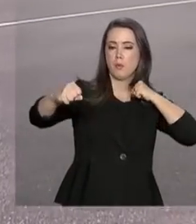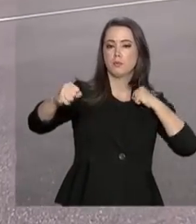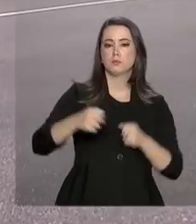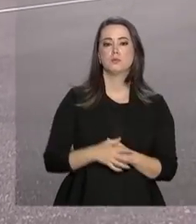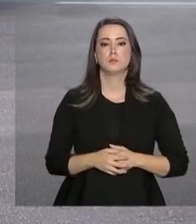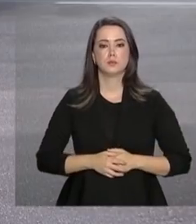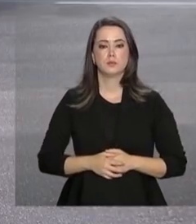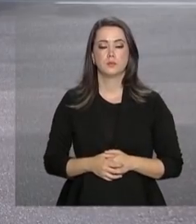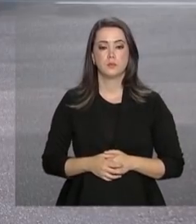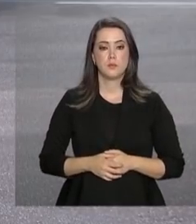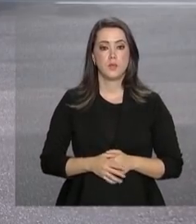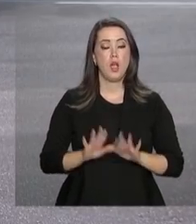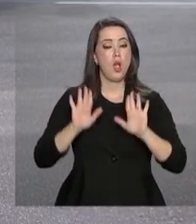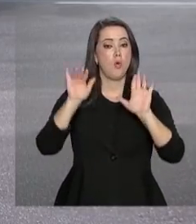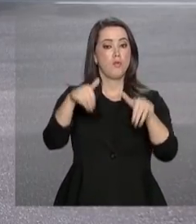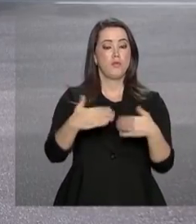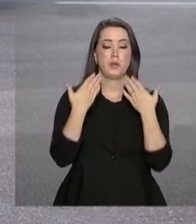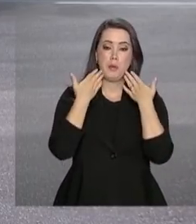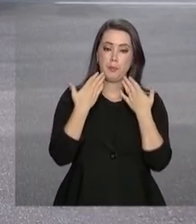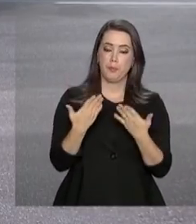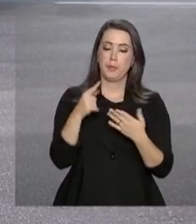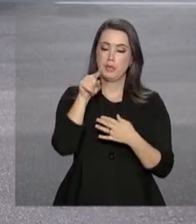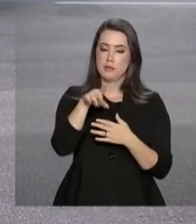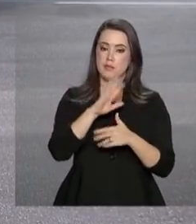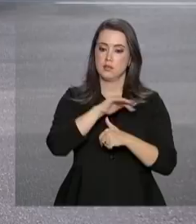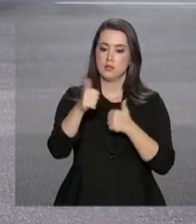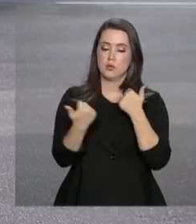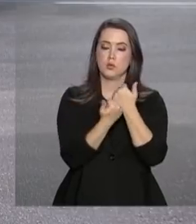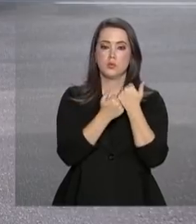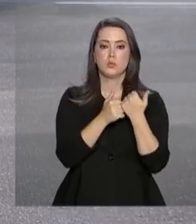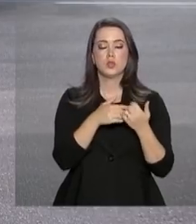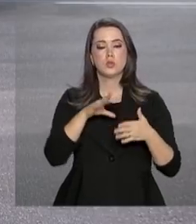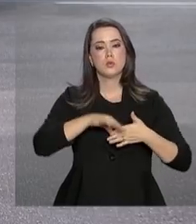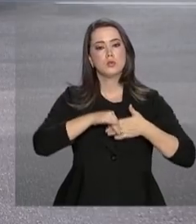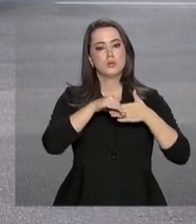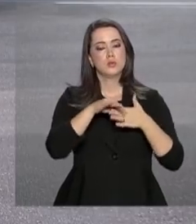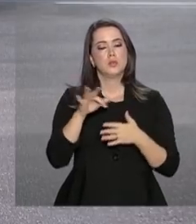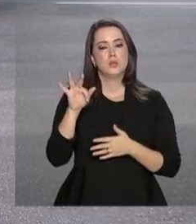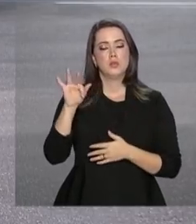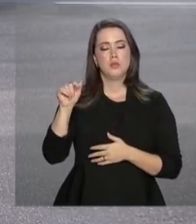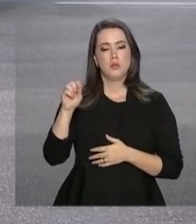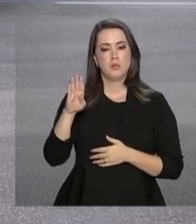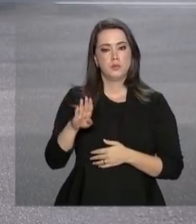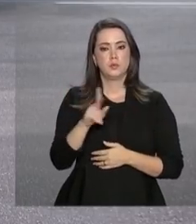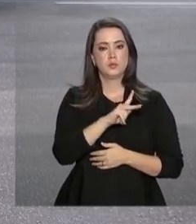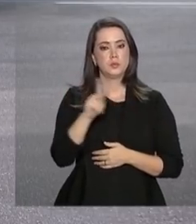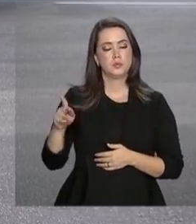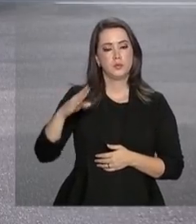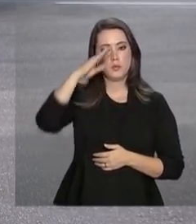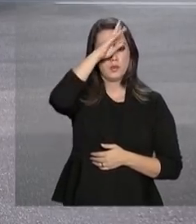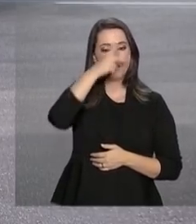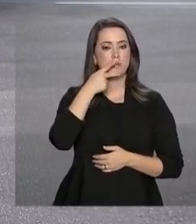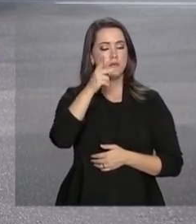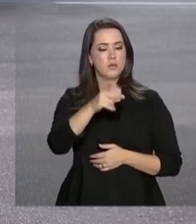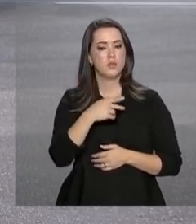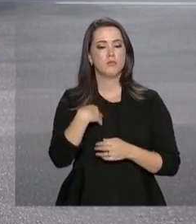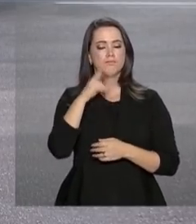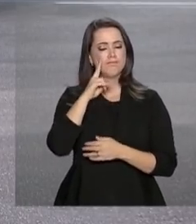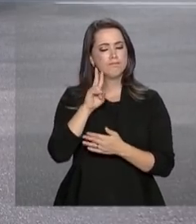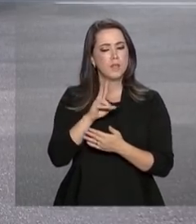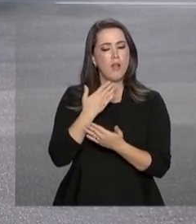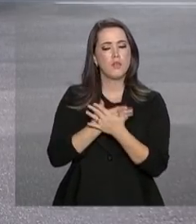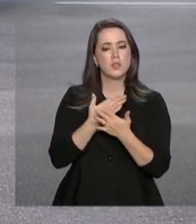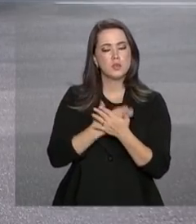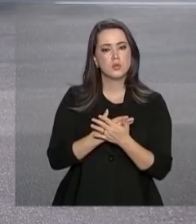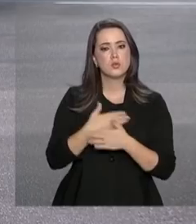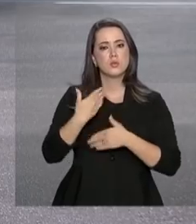continentais ao final da transmissão de cargo do comando da aeronáutica o presidente Jair bolsonaro afirmou que está avaliando